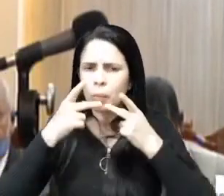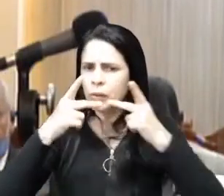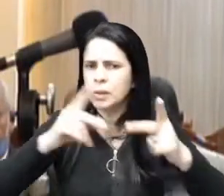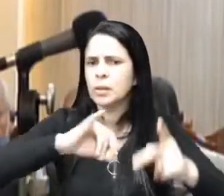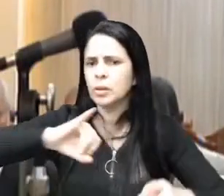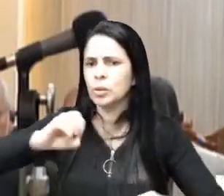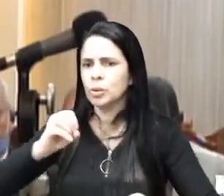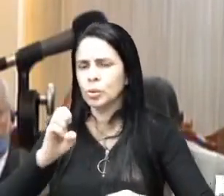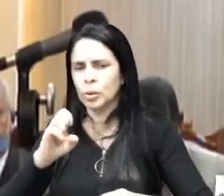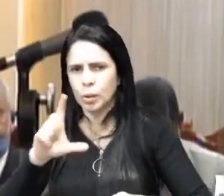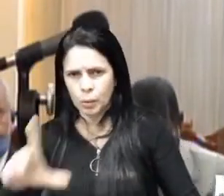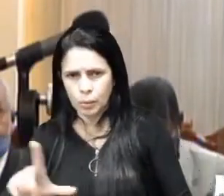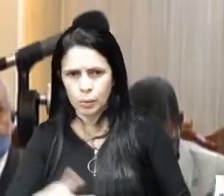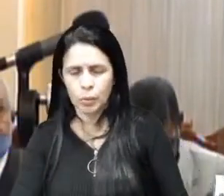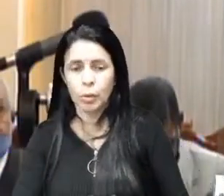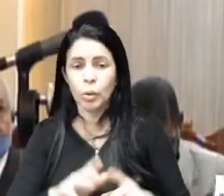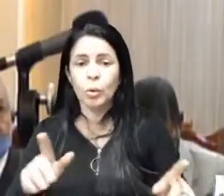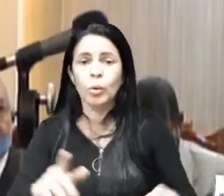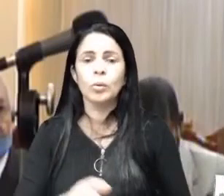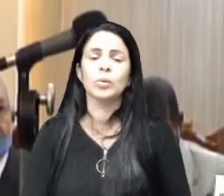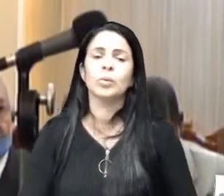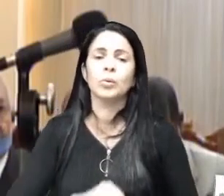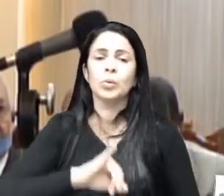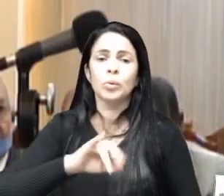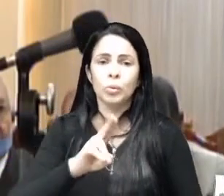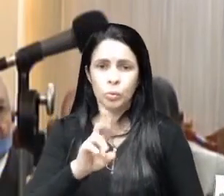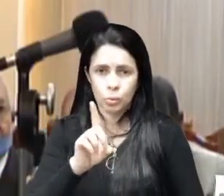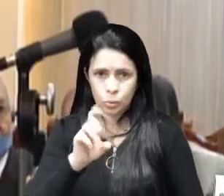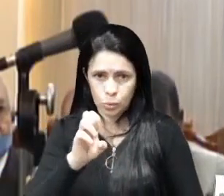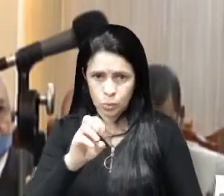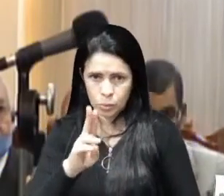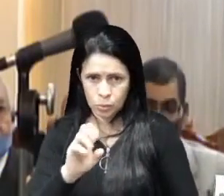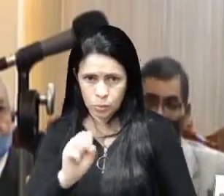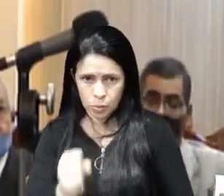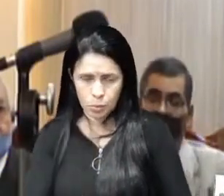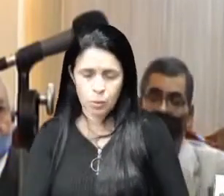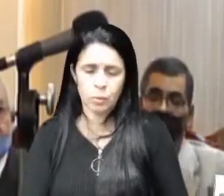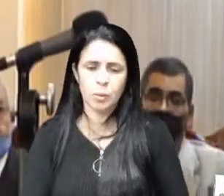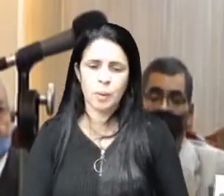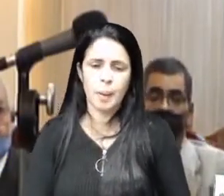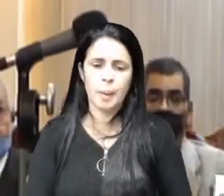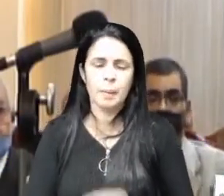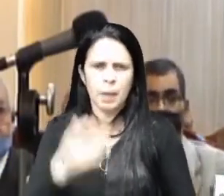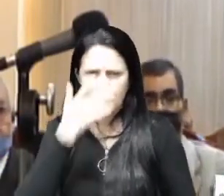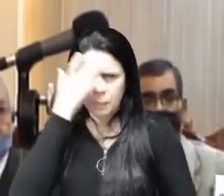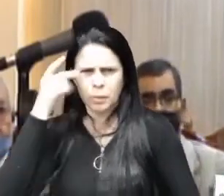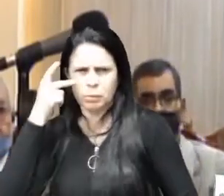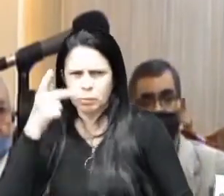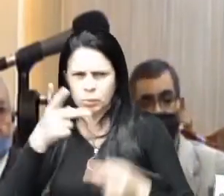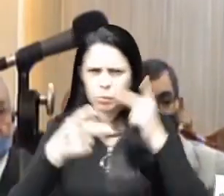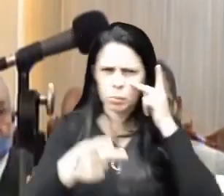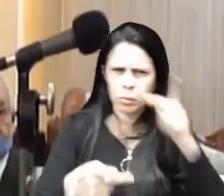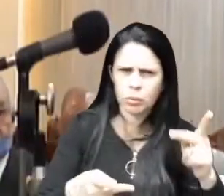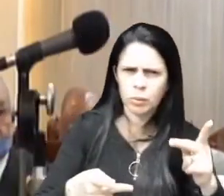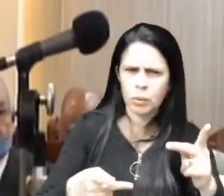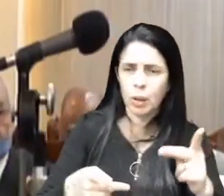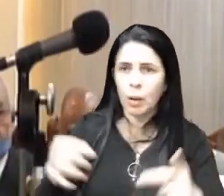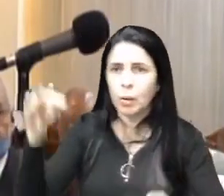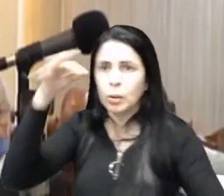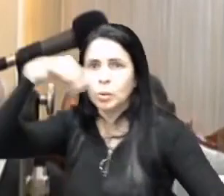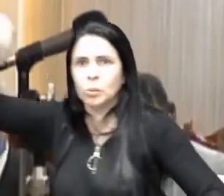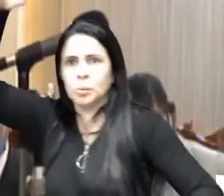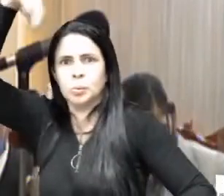os judeus e visitantes que estavam em Jerusalém viram aquele movimento da descida do